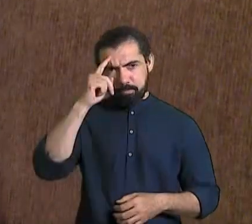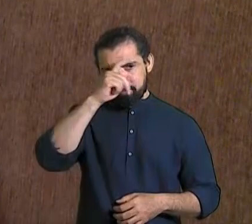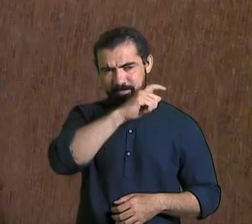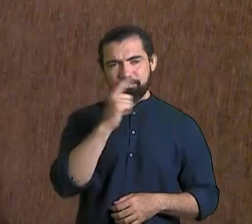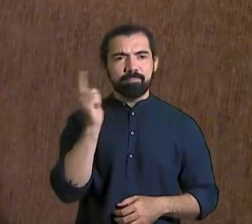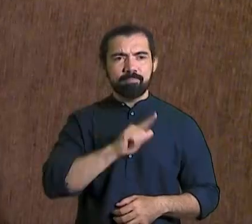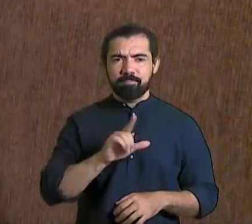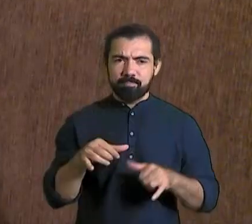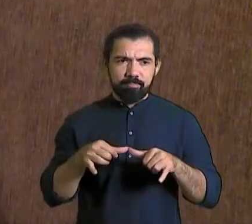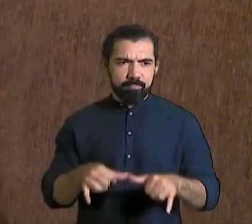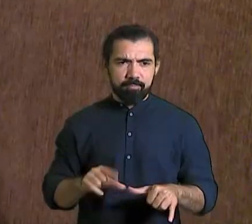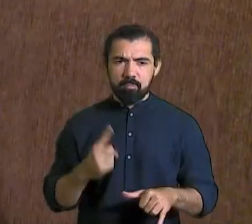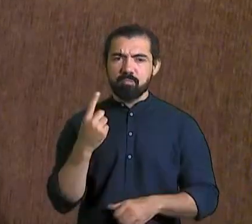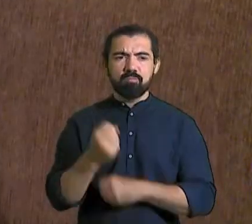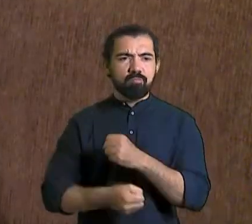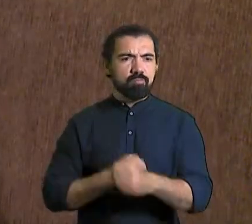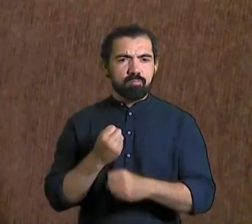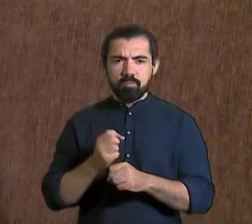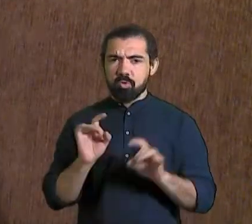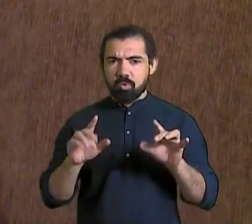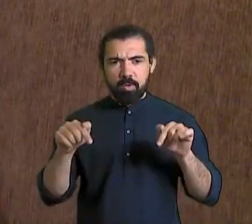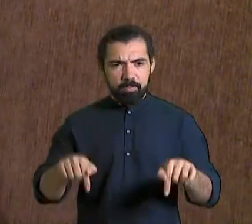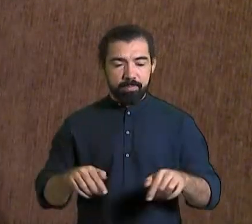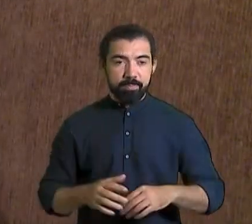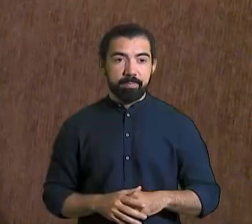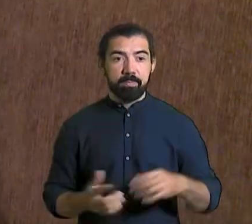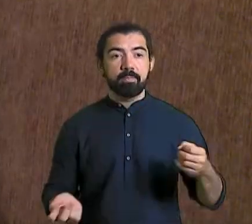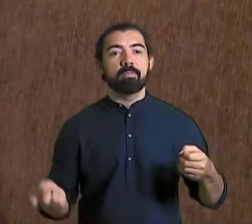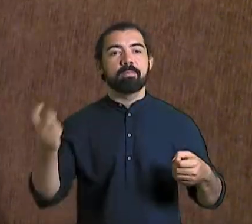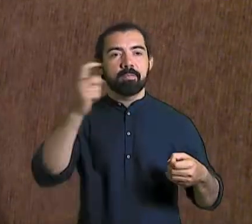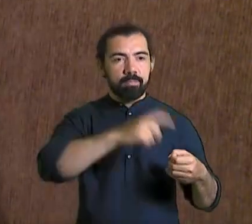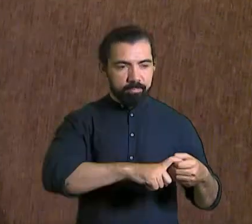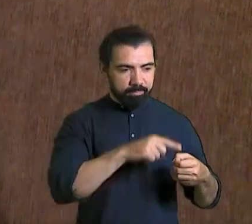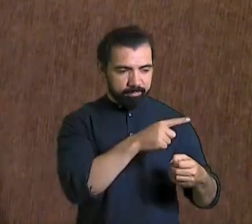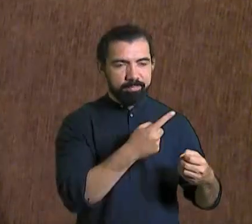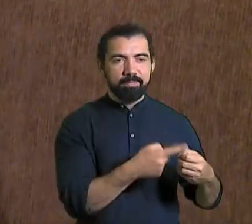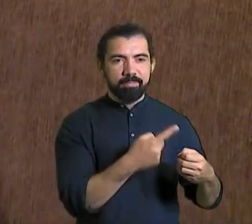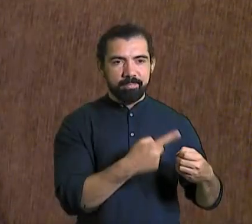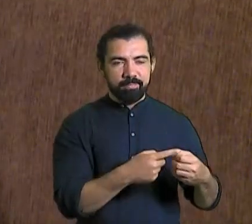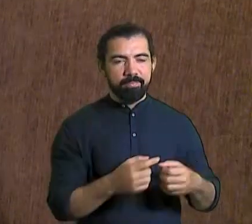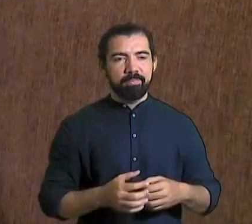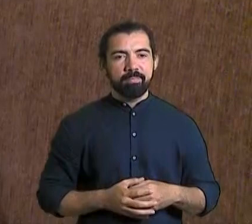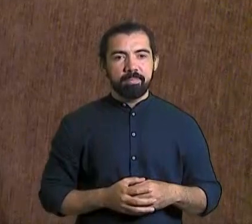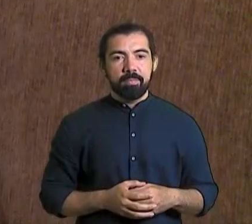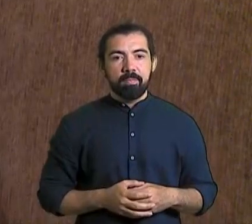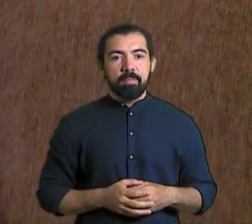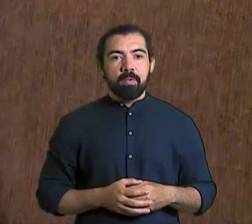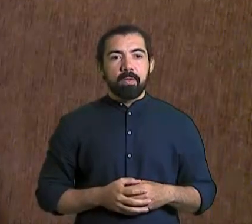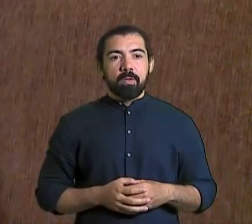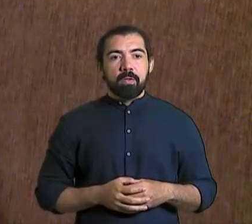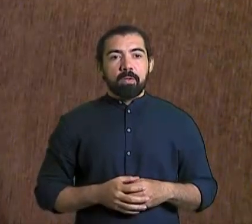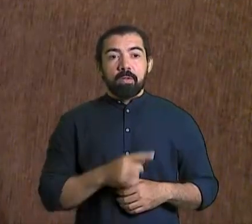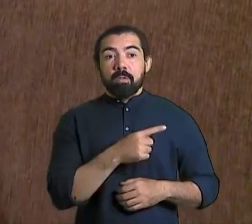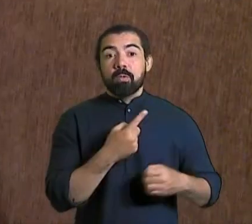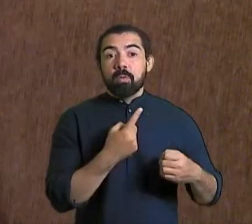não foi possível. Passei só um ano aqui. Retornei para o interior com